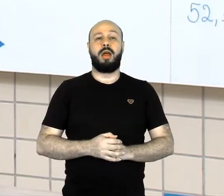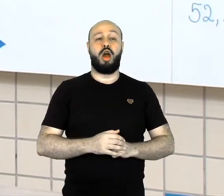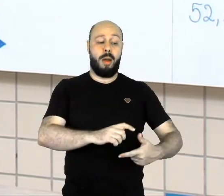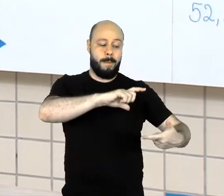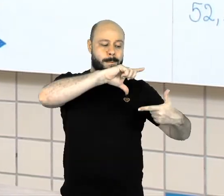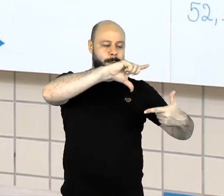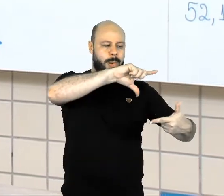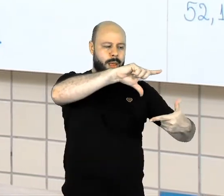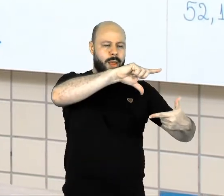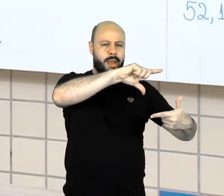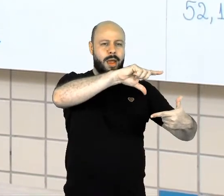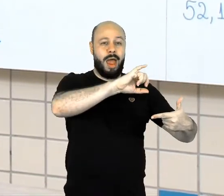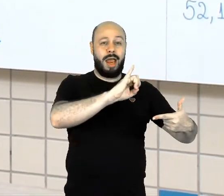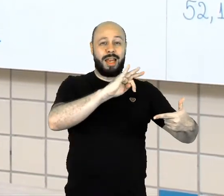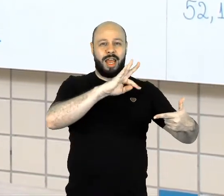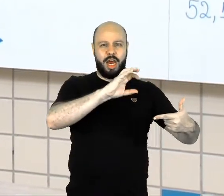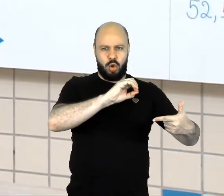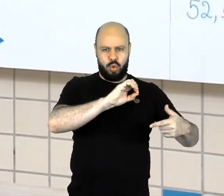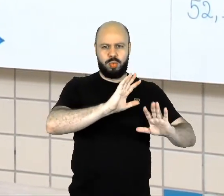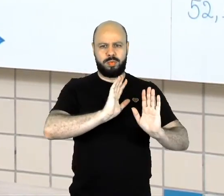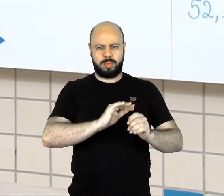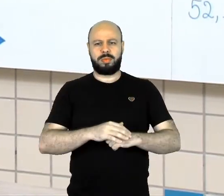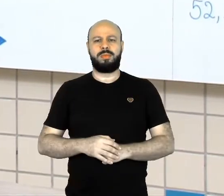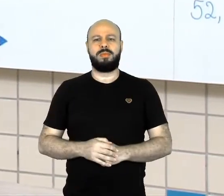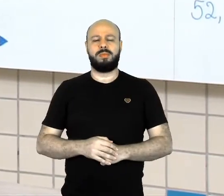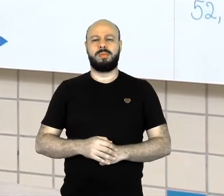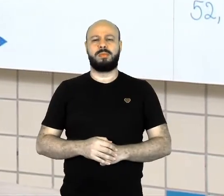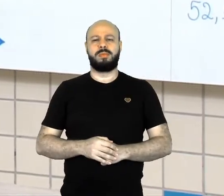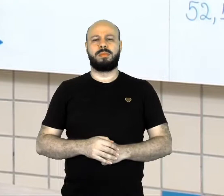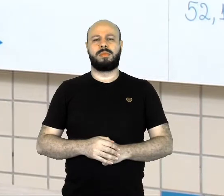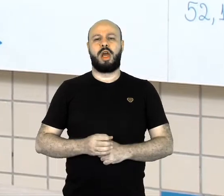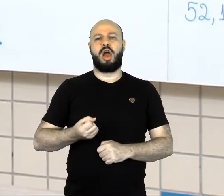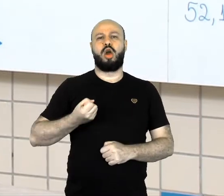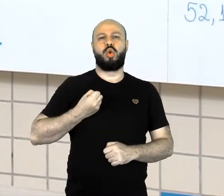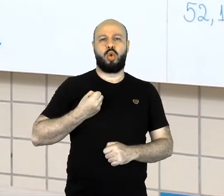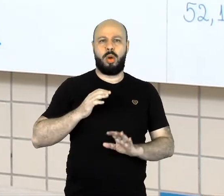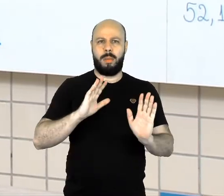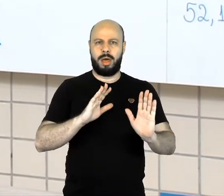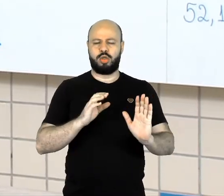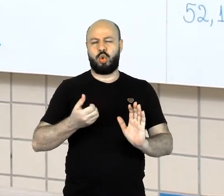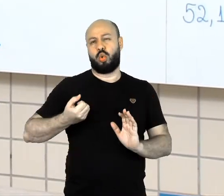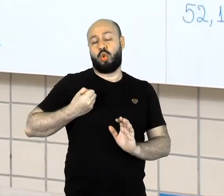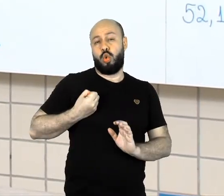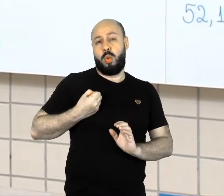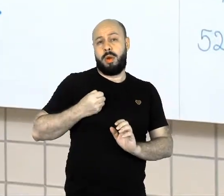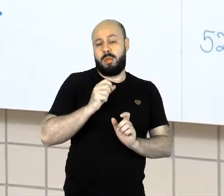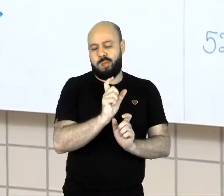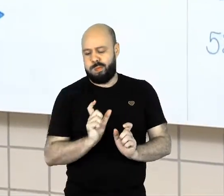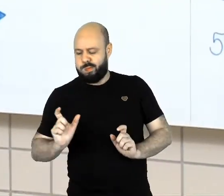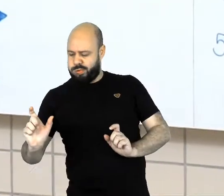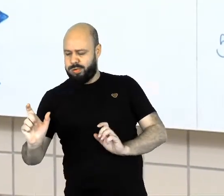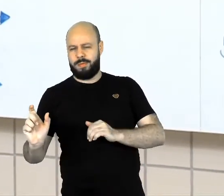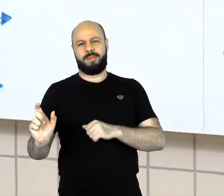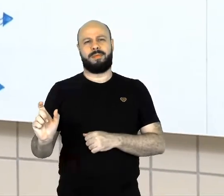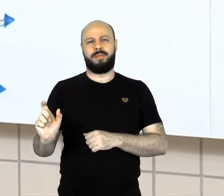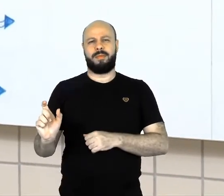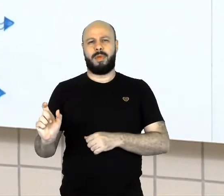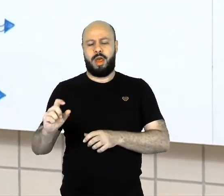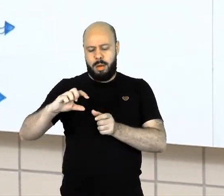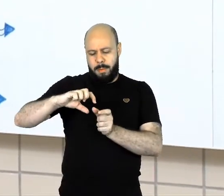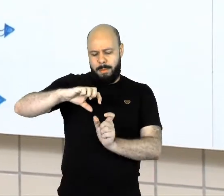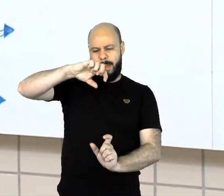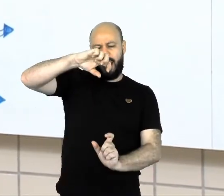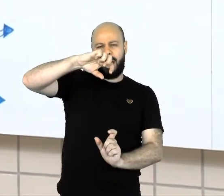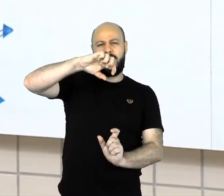vai representar o inteiro, ou seja, o número que vai vir antes da vírgula. A barrinha ela